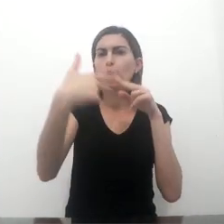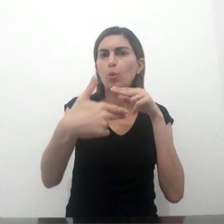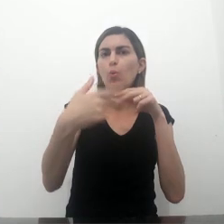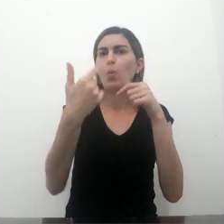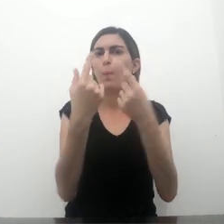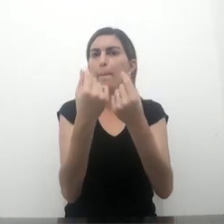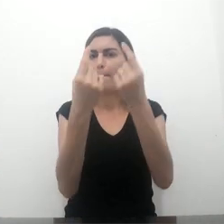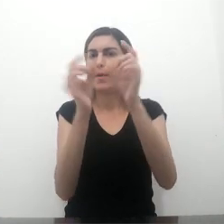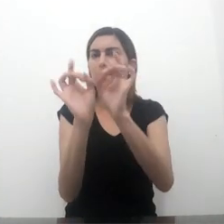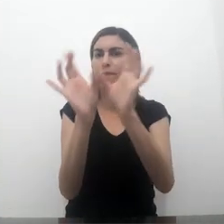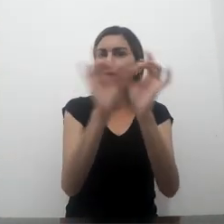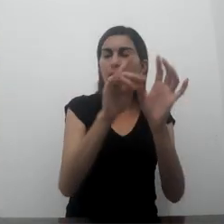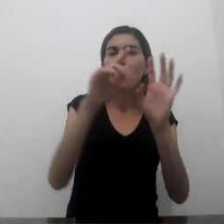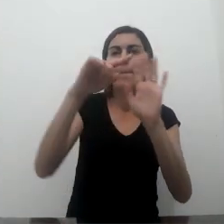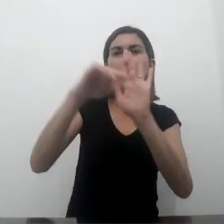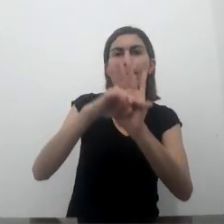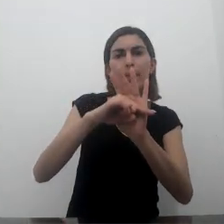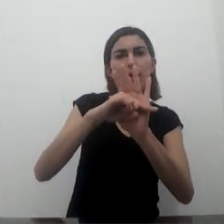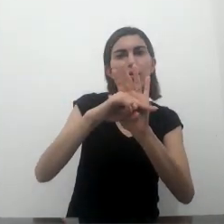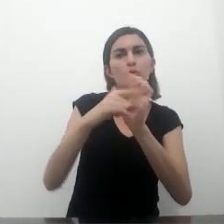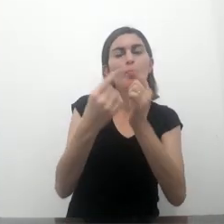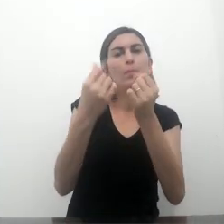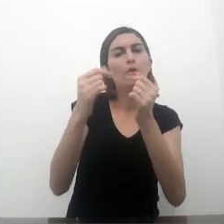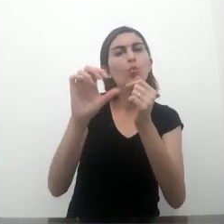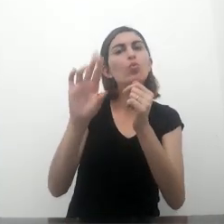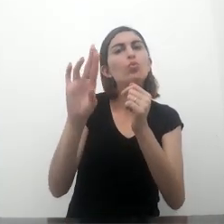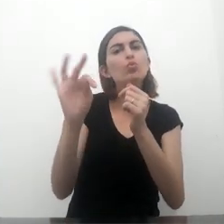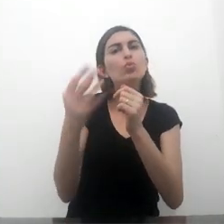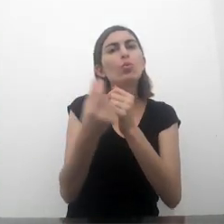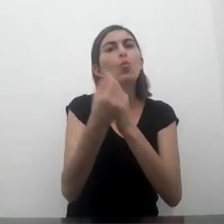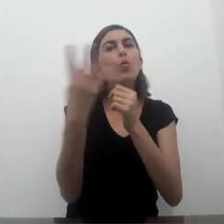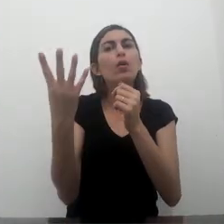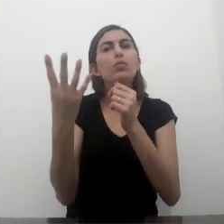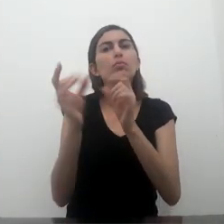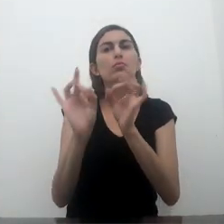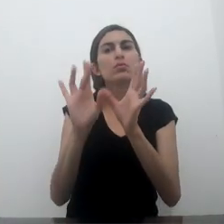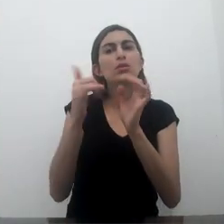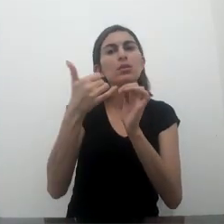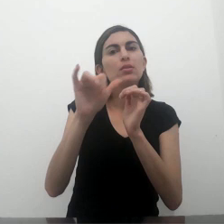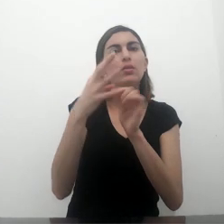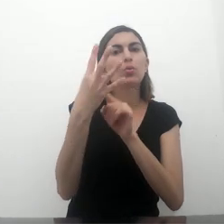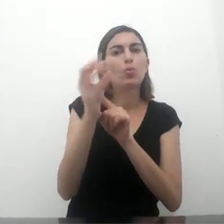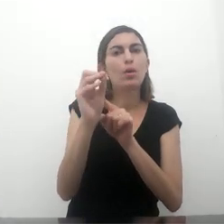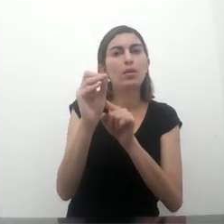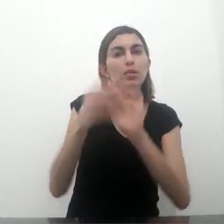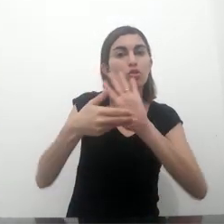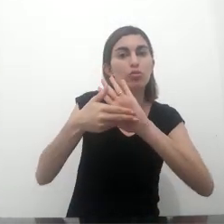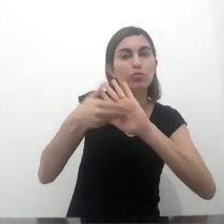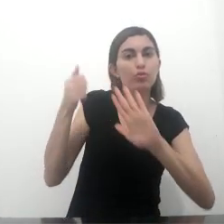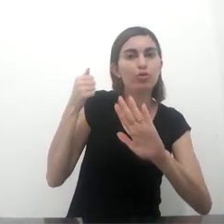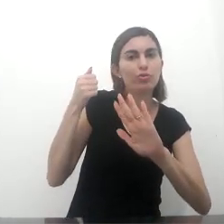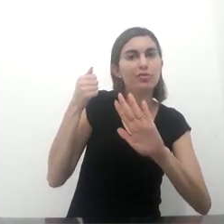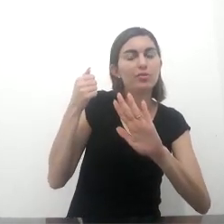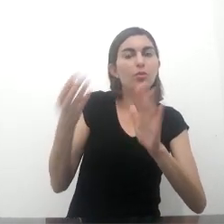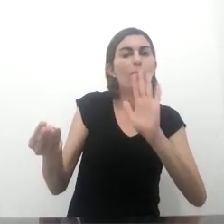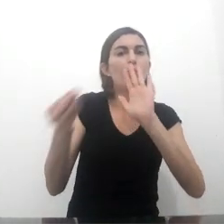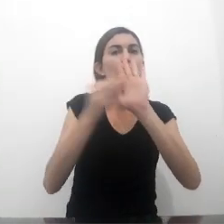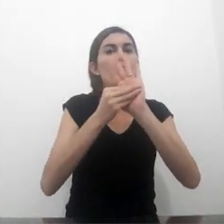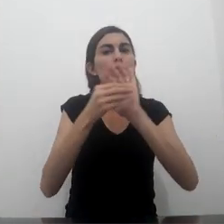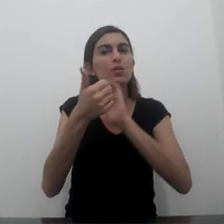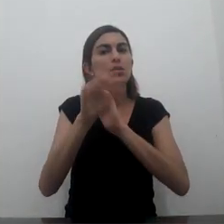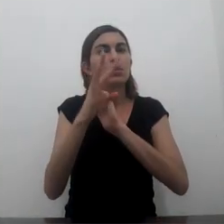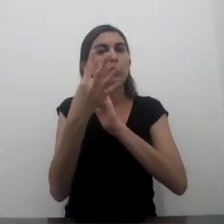preço de venda menos o preço de custo. Ele vendeu por quanto? Por 140. Então, tira o preço de venda,